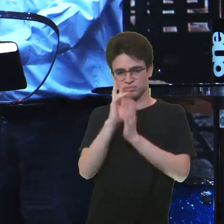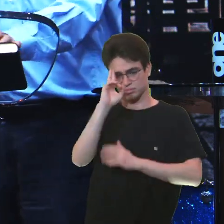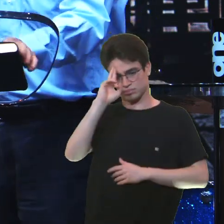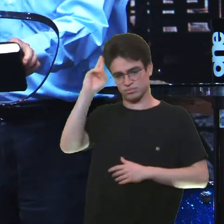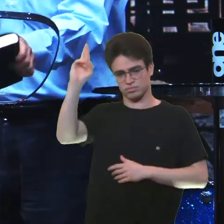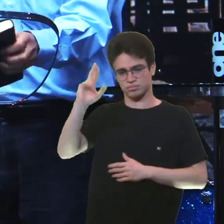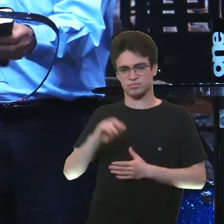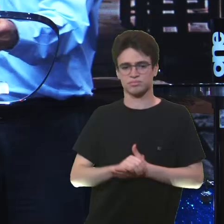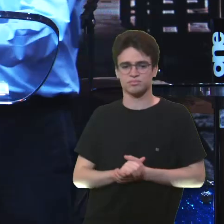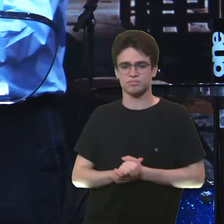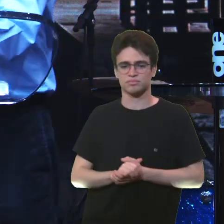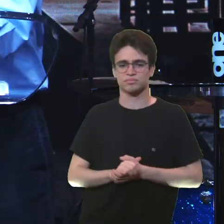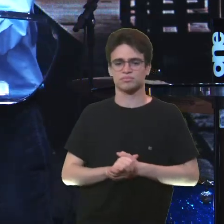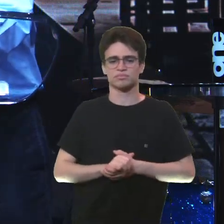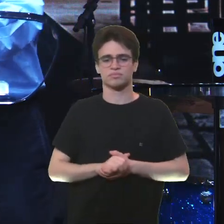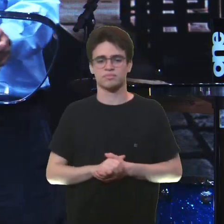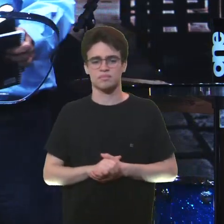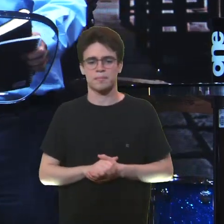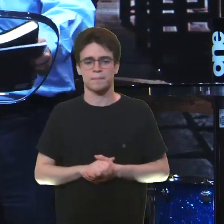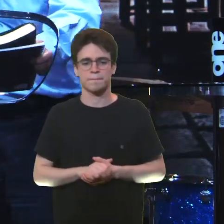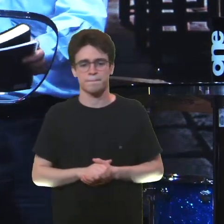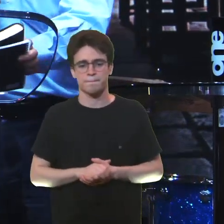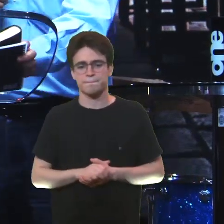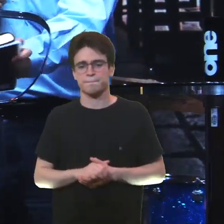ficar em pé para orar?